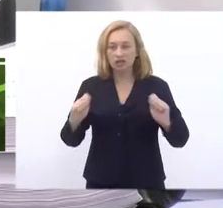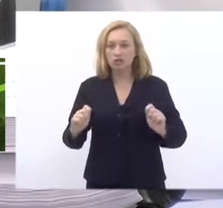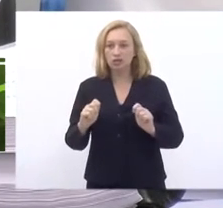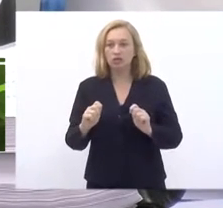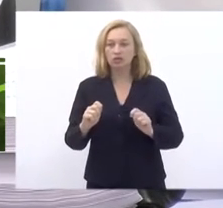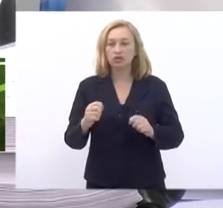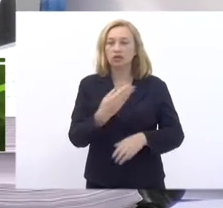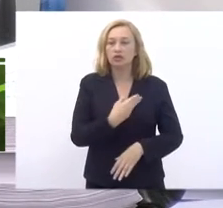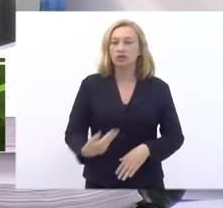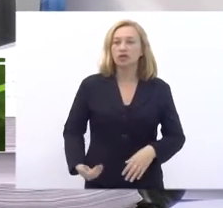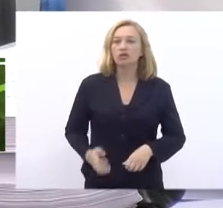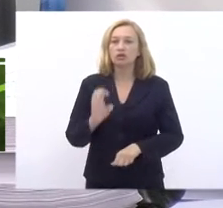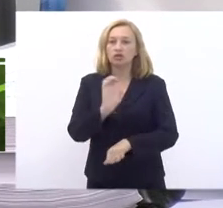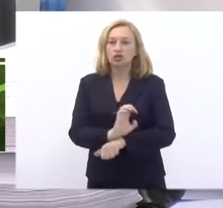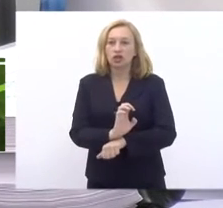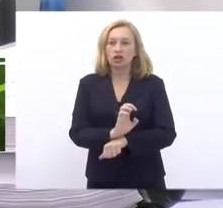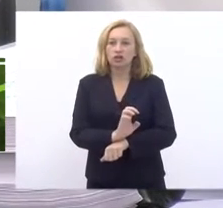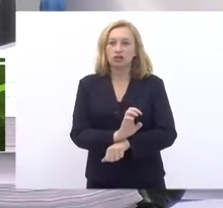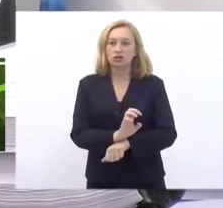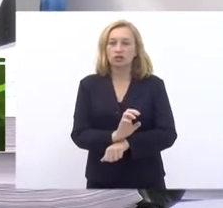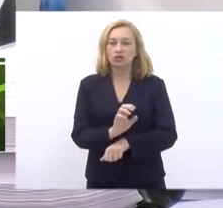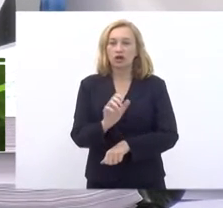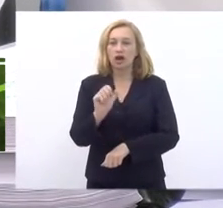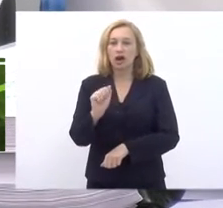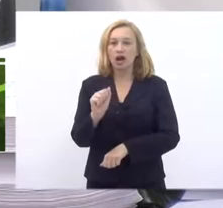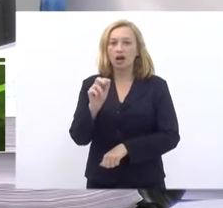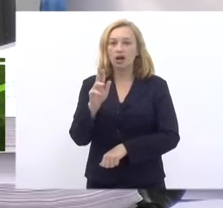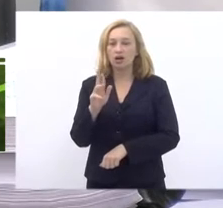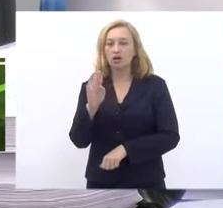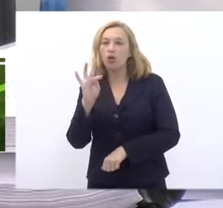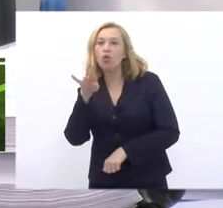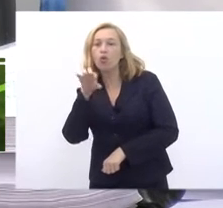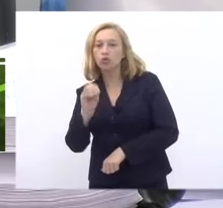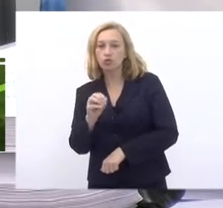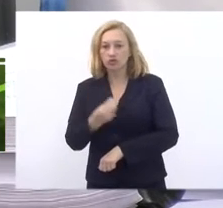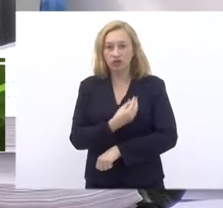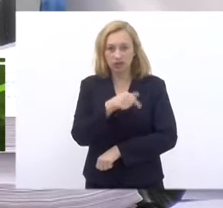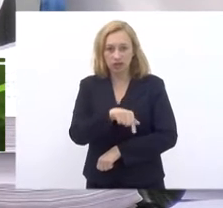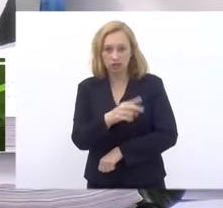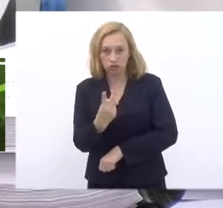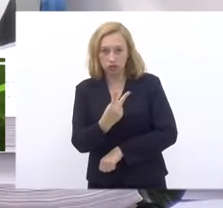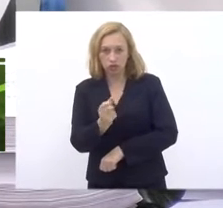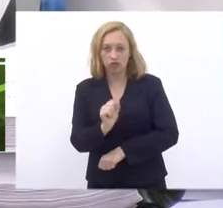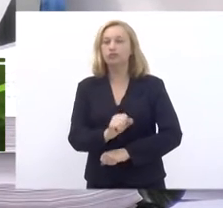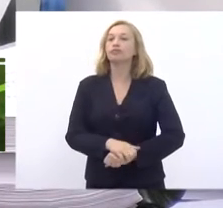governador do Estado, e o senhor Haroldo. Está os dois ali presentes.